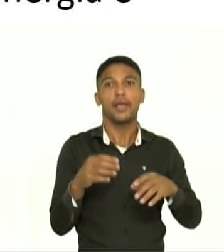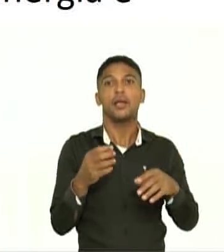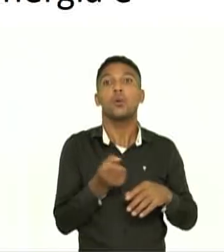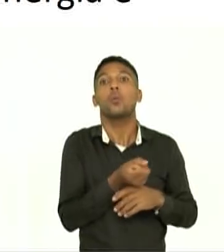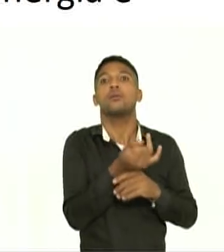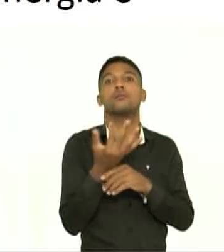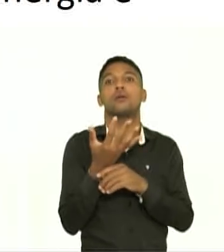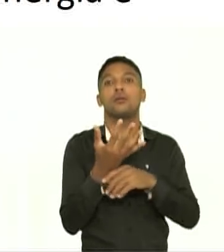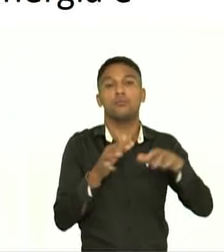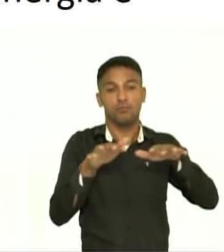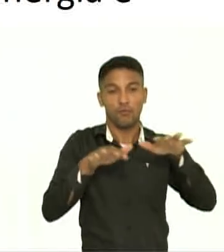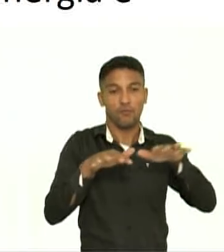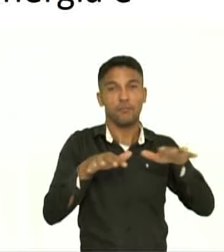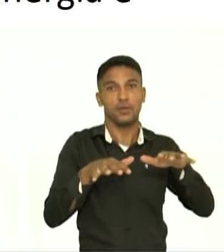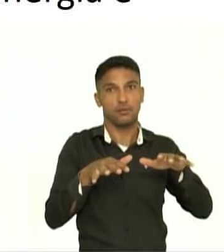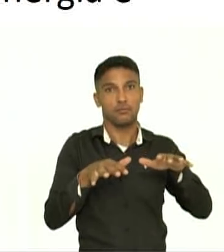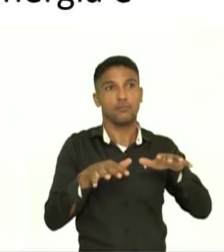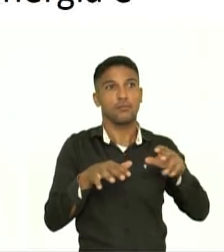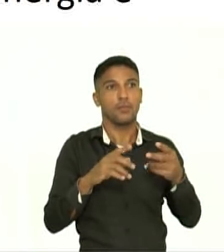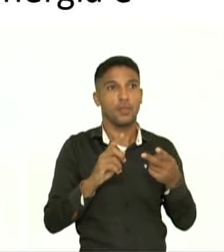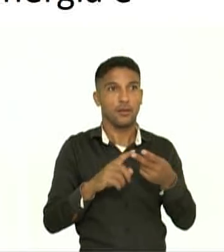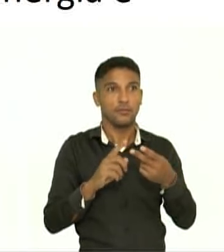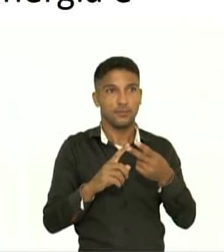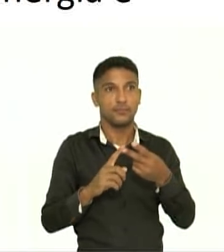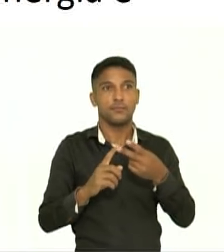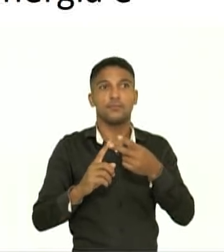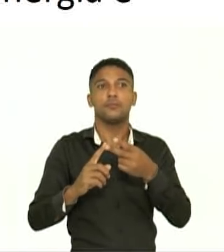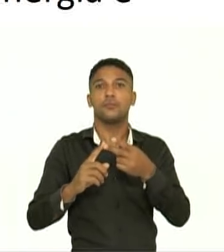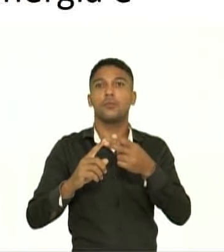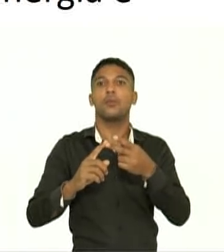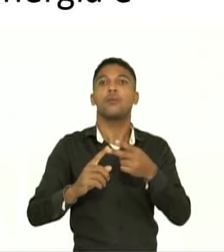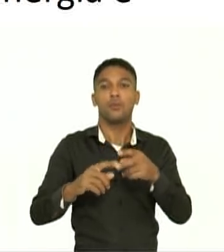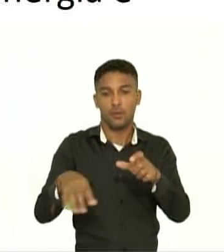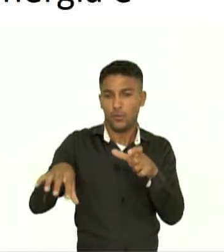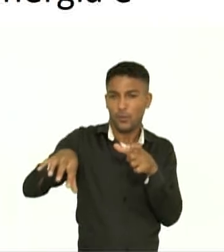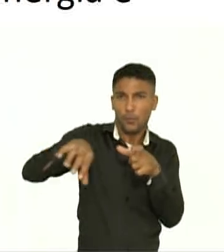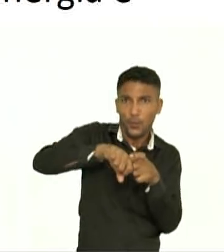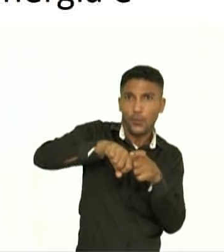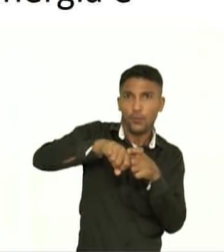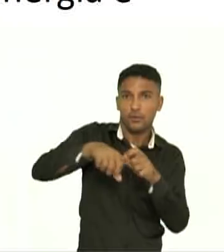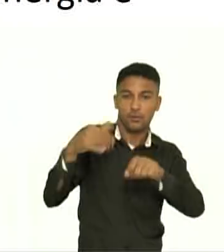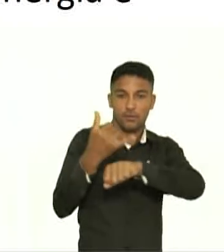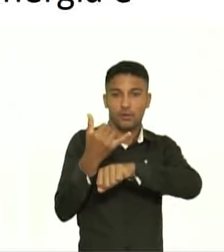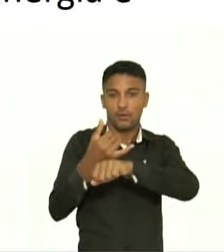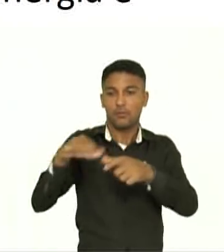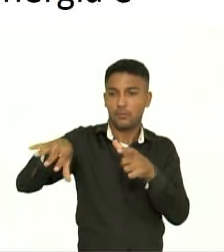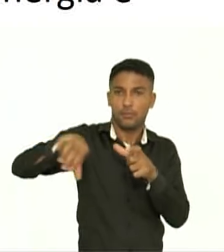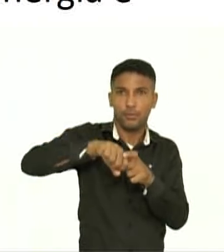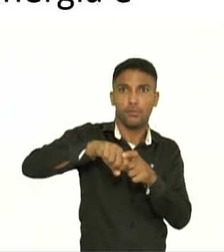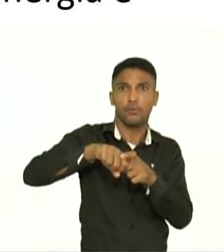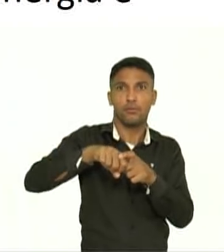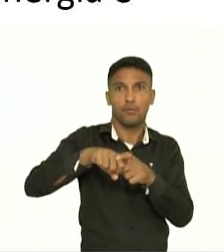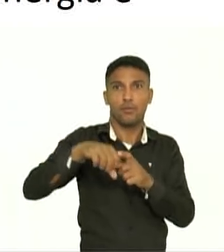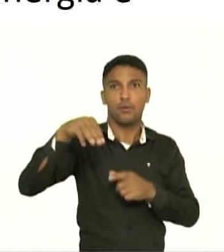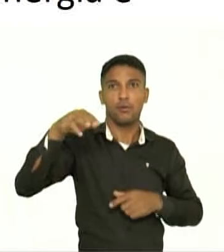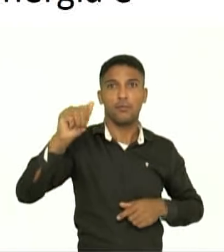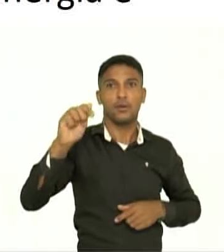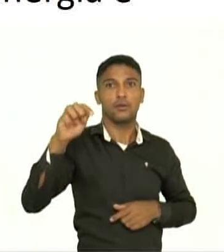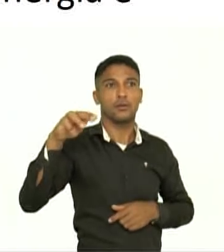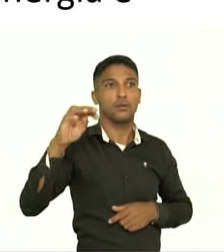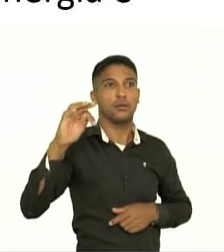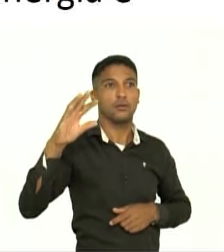uma grandeza vetorial, campo magnético é uma grandeza vetorial, mas energia e tempo são grandezas escalares. E a alternativa